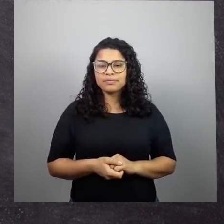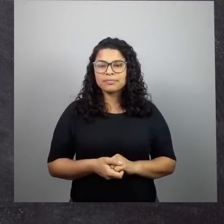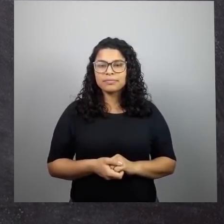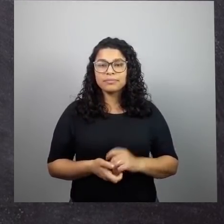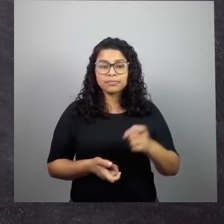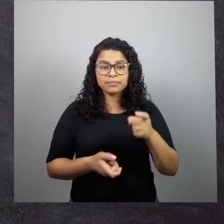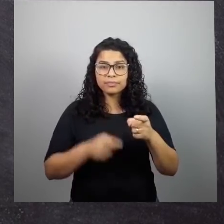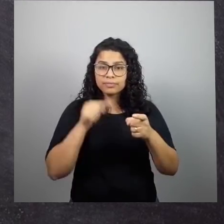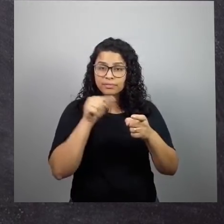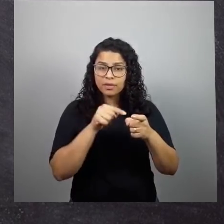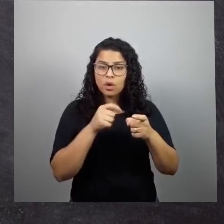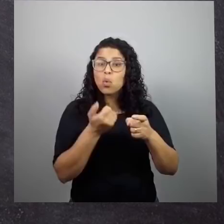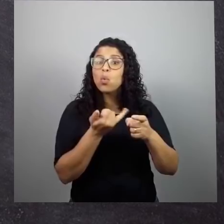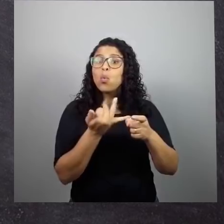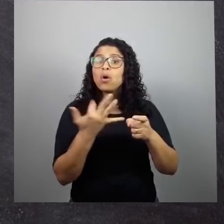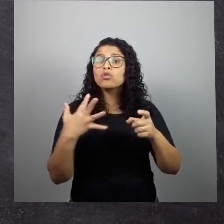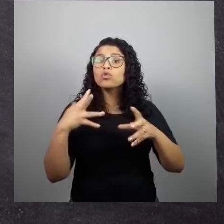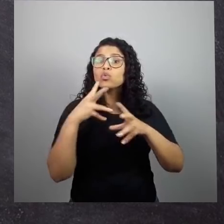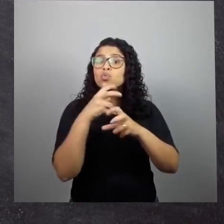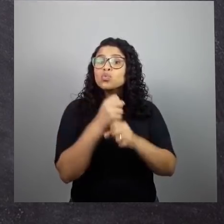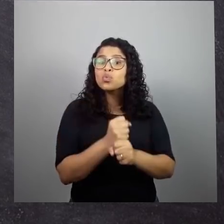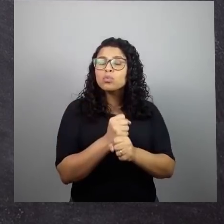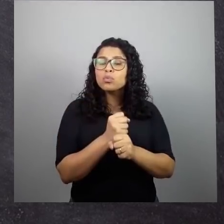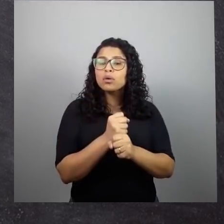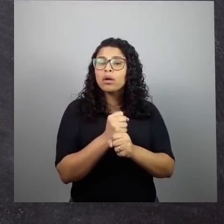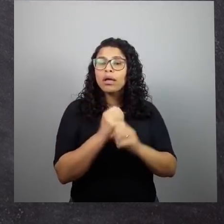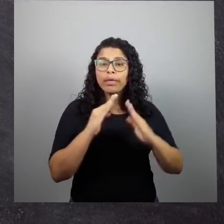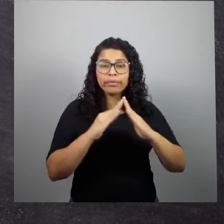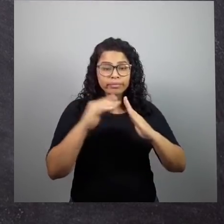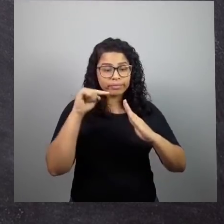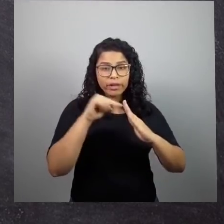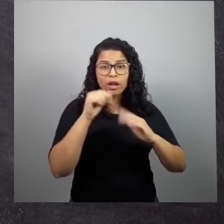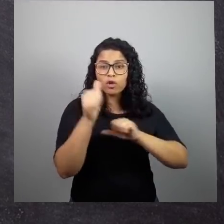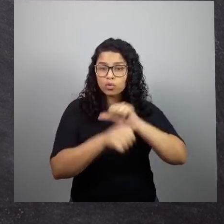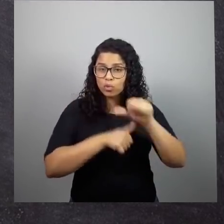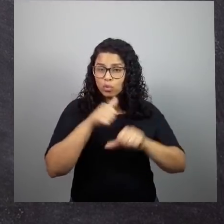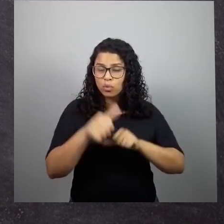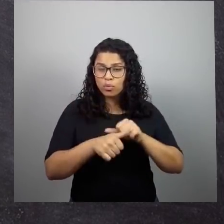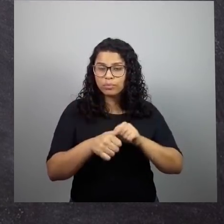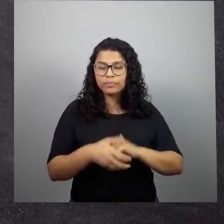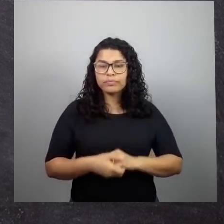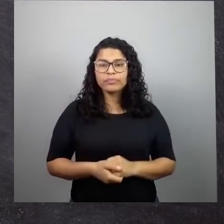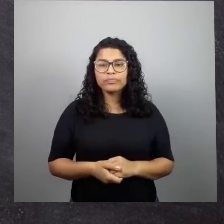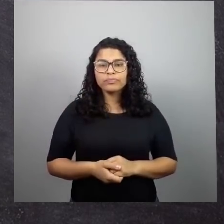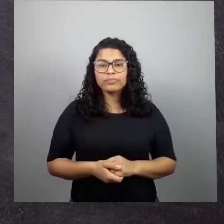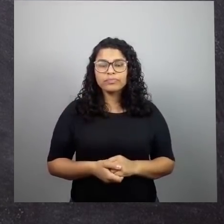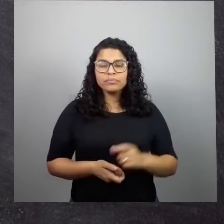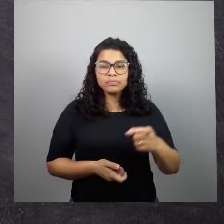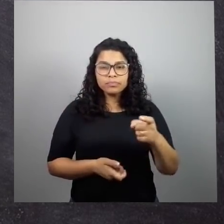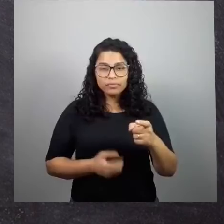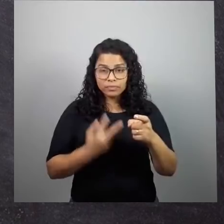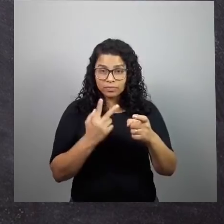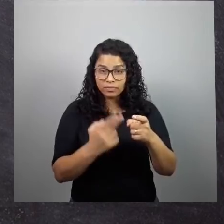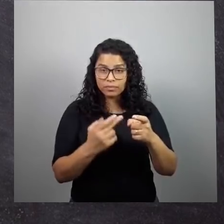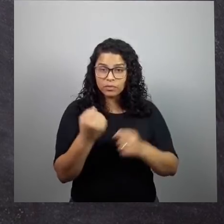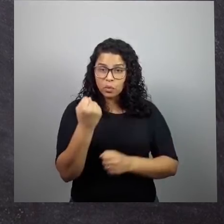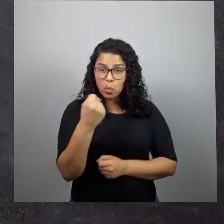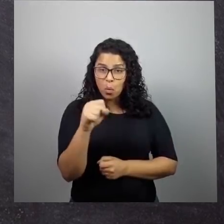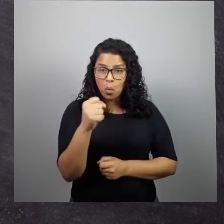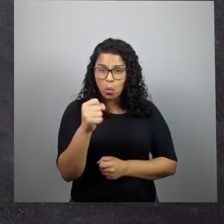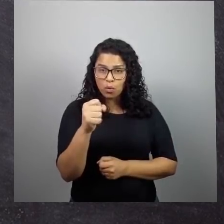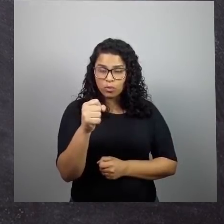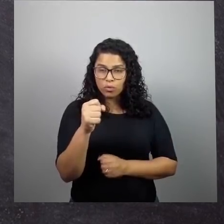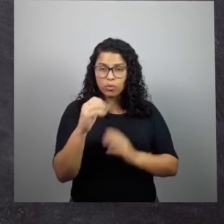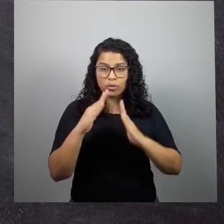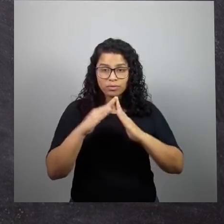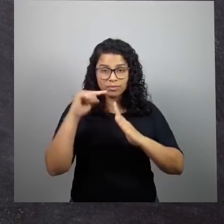x é o total de telhas trocadas. Esse total vai ser igual ao quê? A 8 telhas